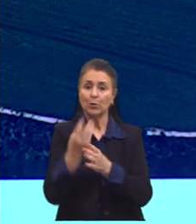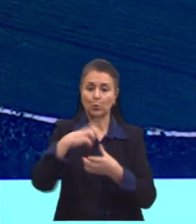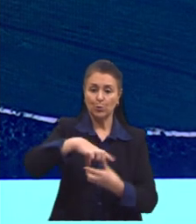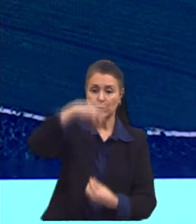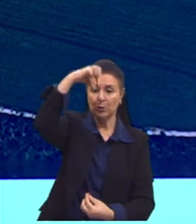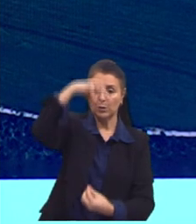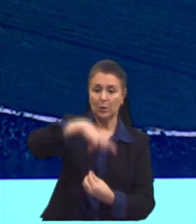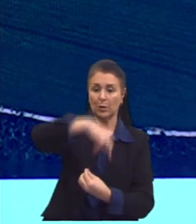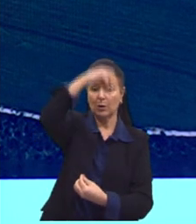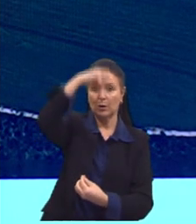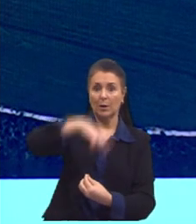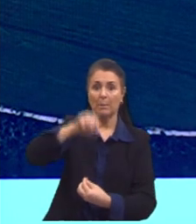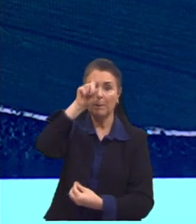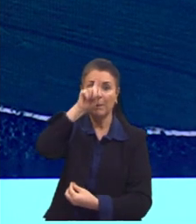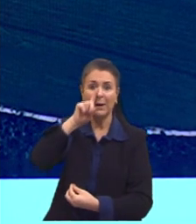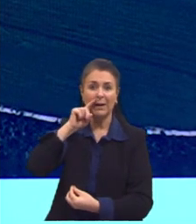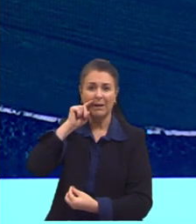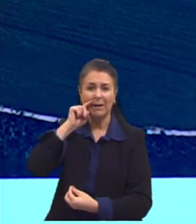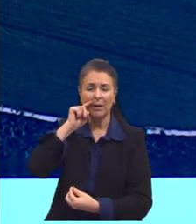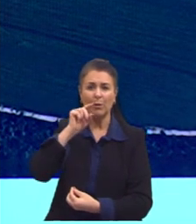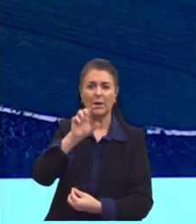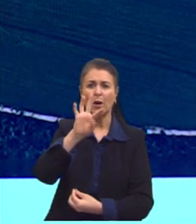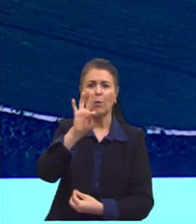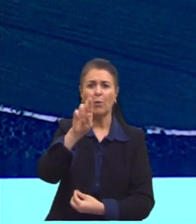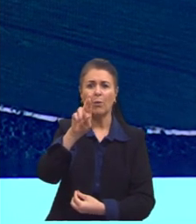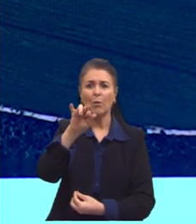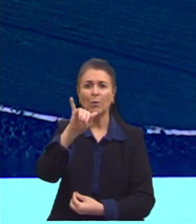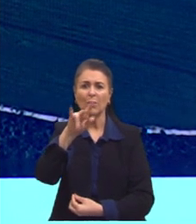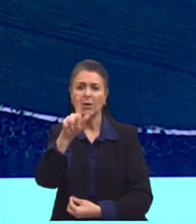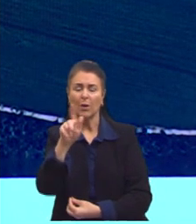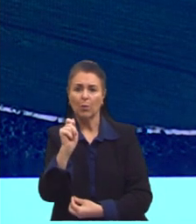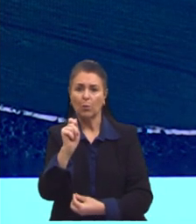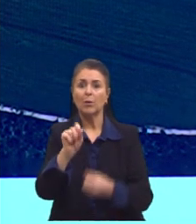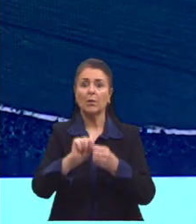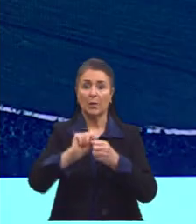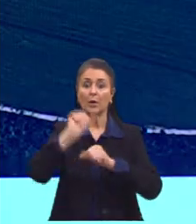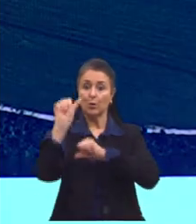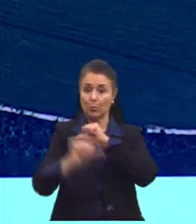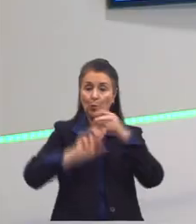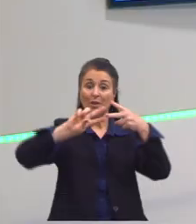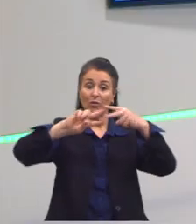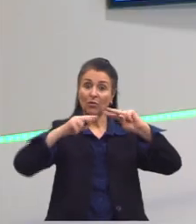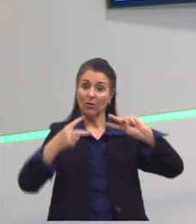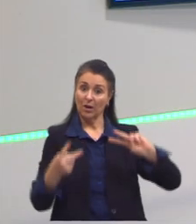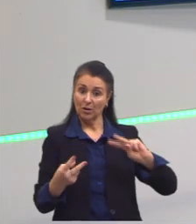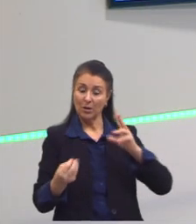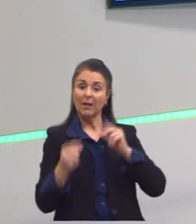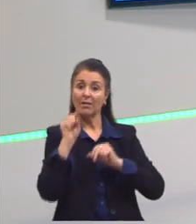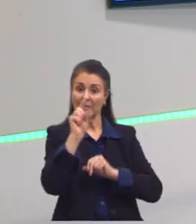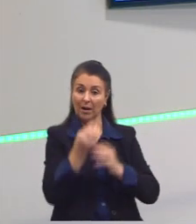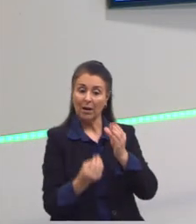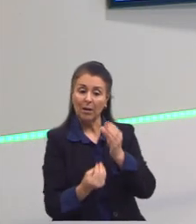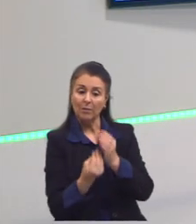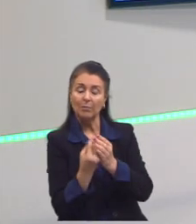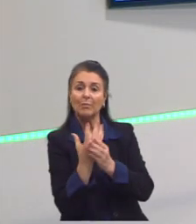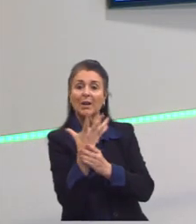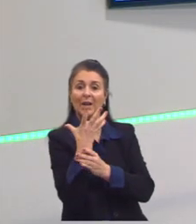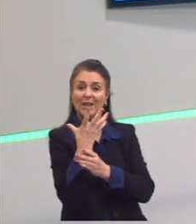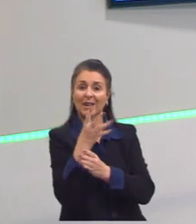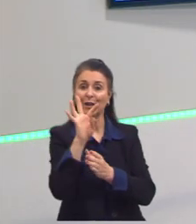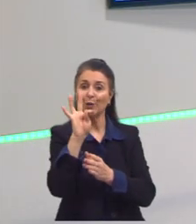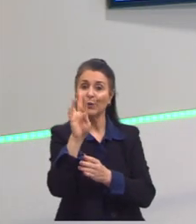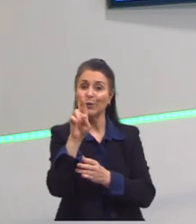com fertilidade fertilização né melhoramento genético daquela daquela planta né com a